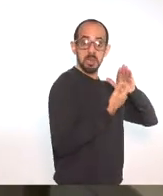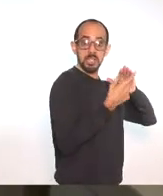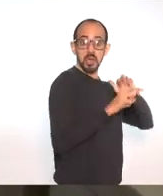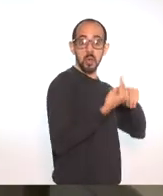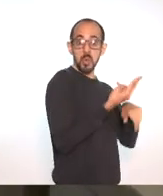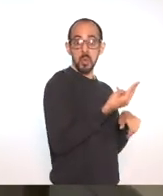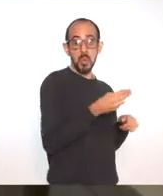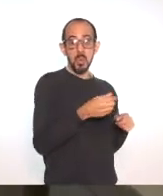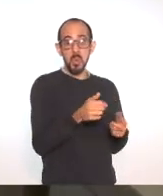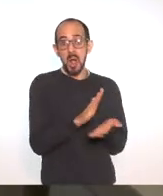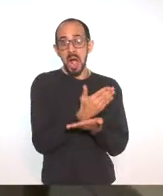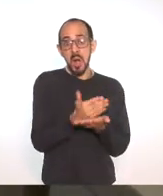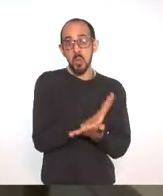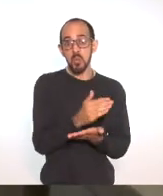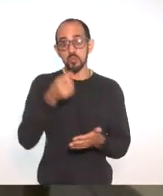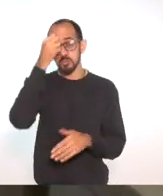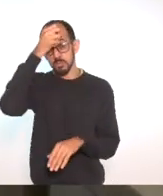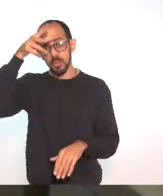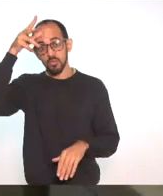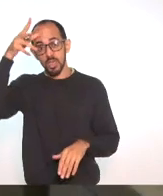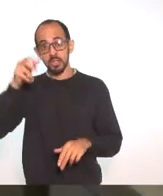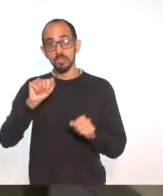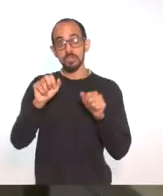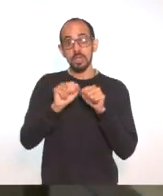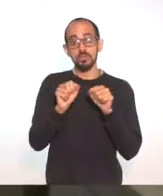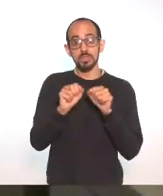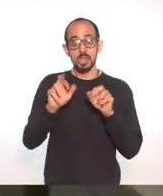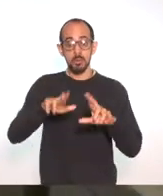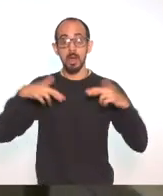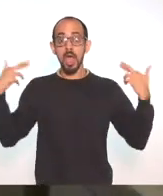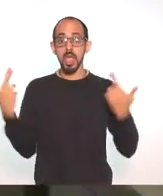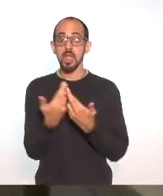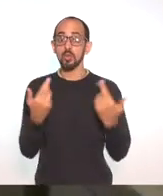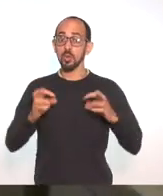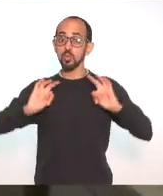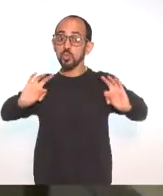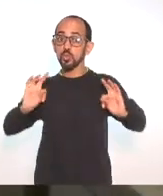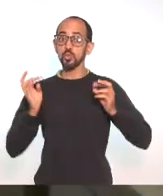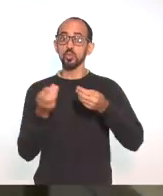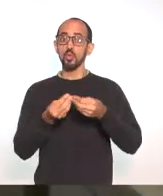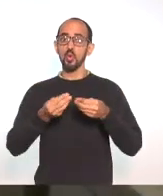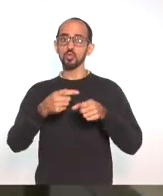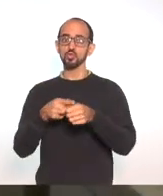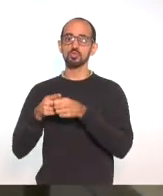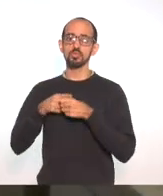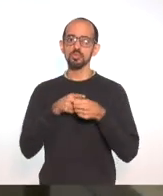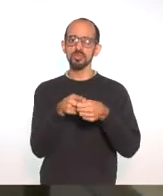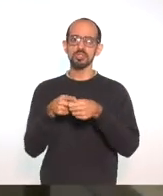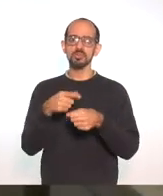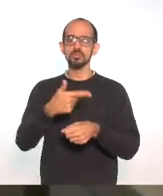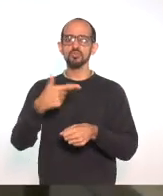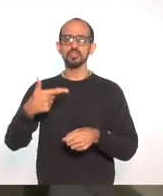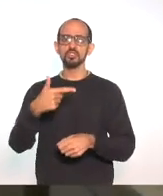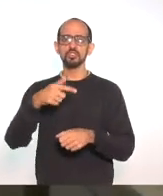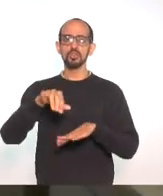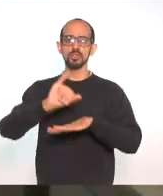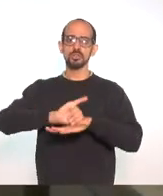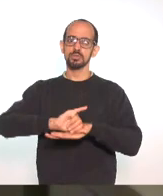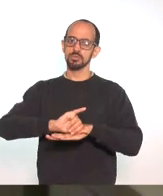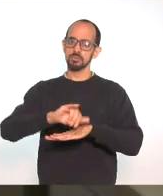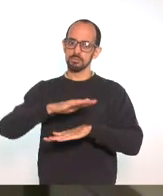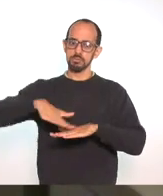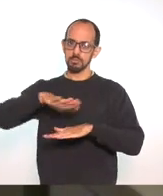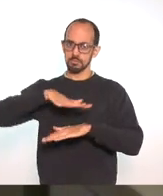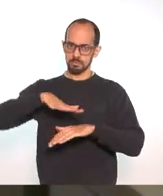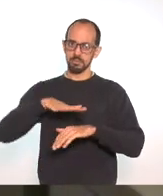outro meia dúzia que reunisse toda a região metropolitana todos os perfeitos para